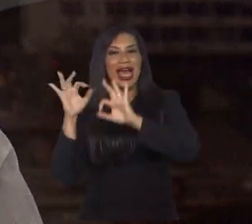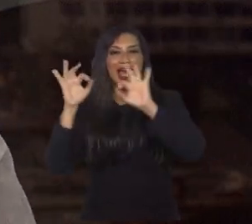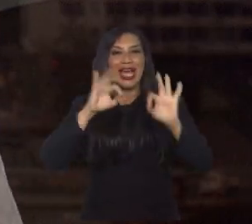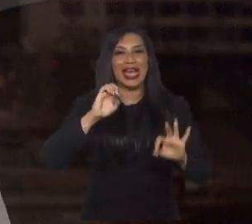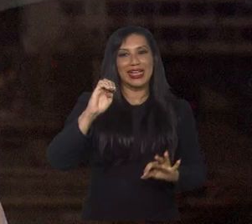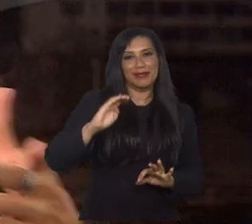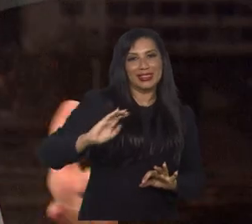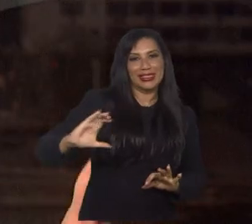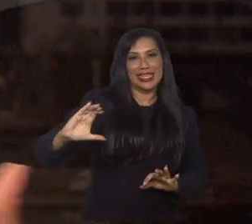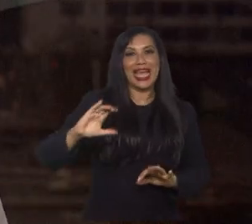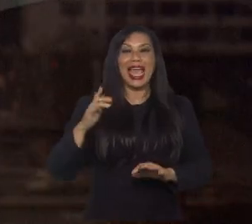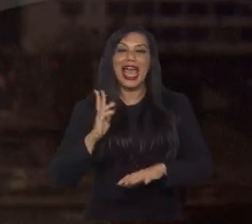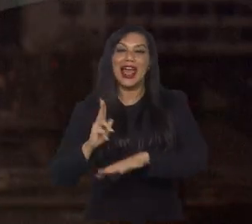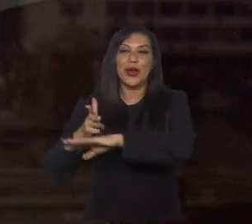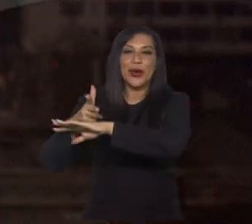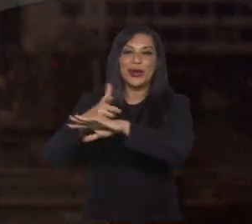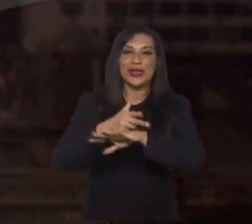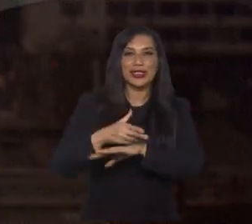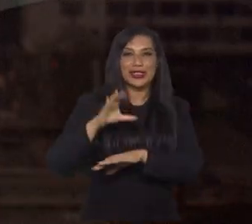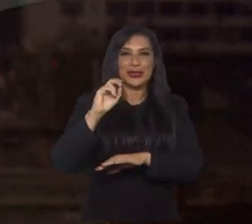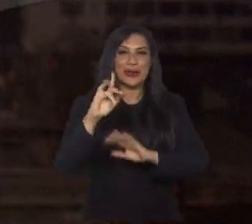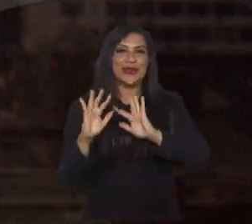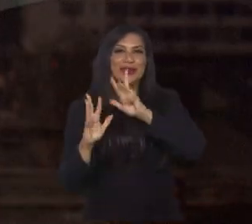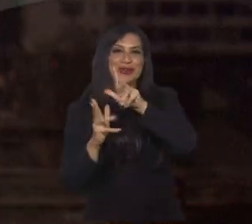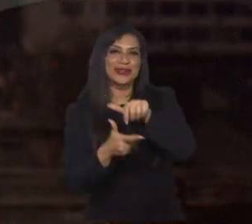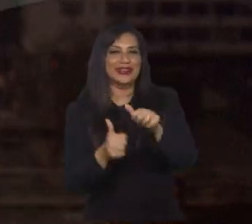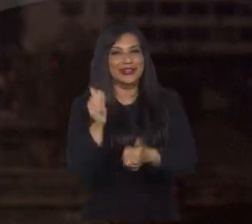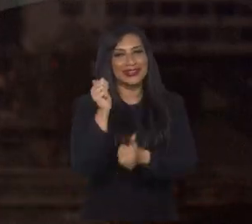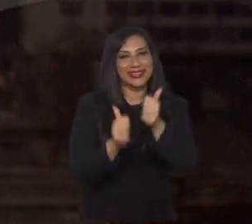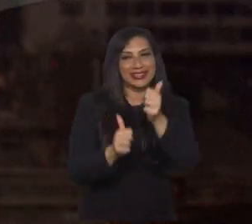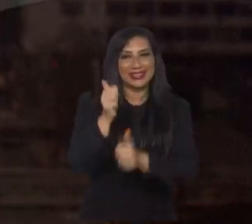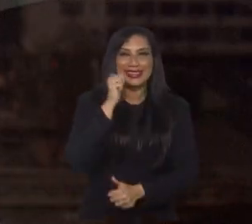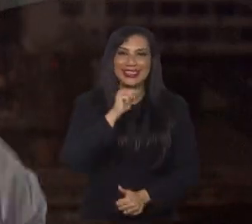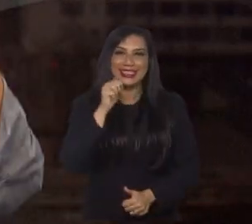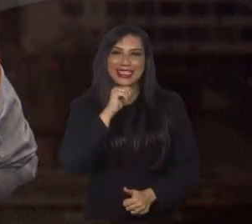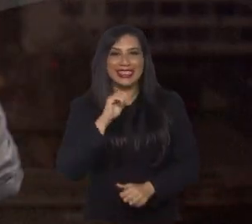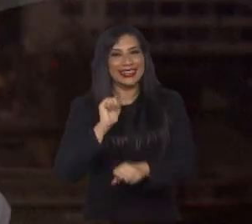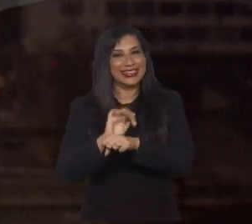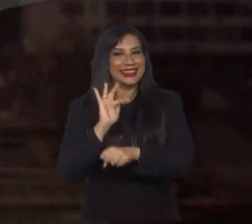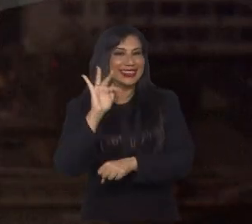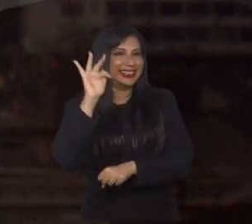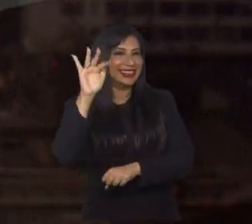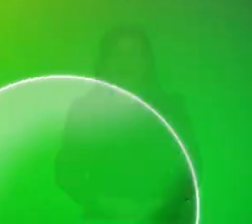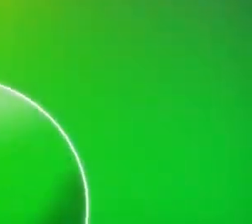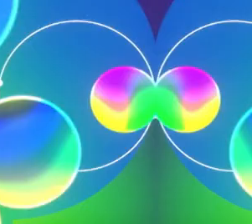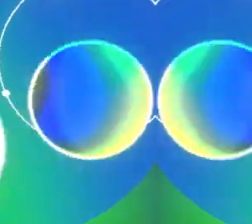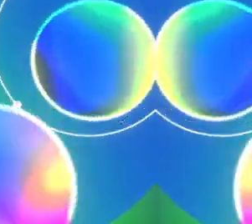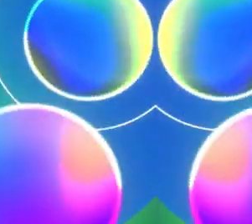EBC com a cobertura da Copa do Mundo de Futebol Feminino. Até mais!